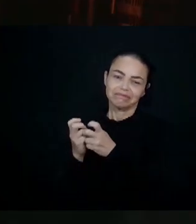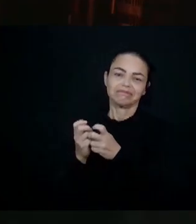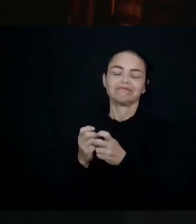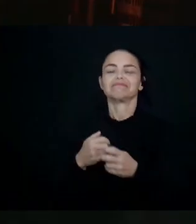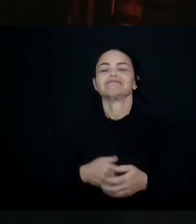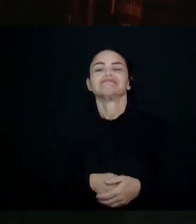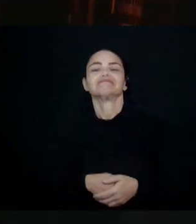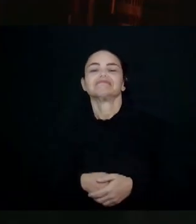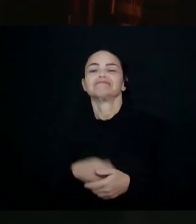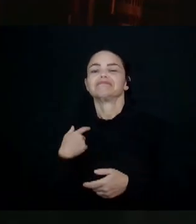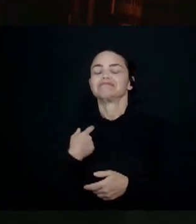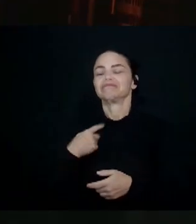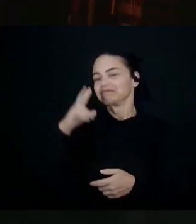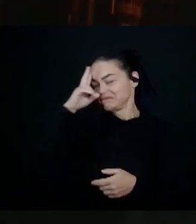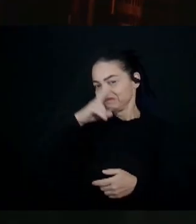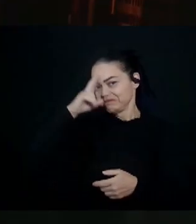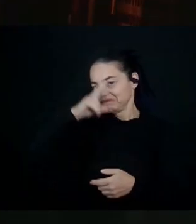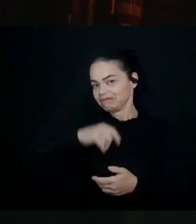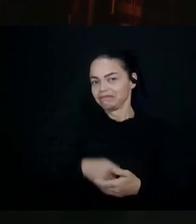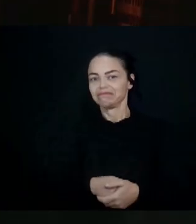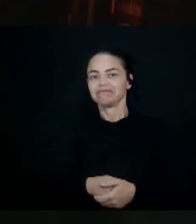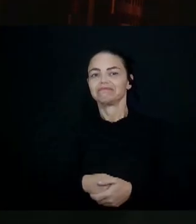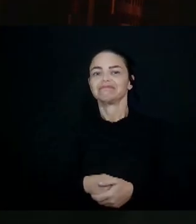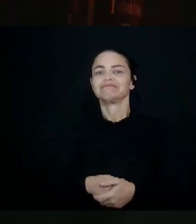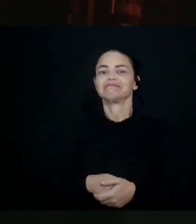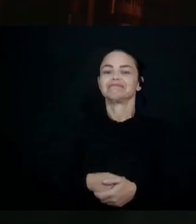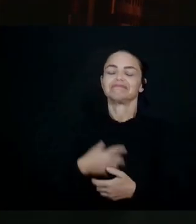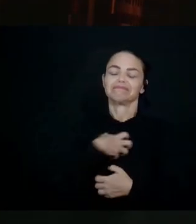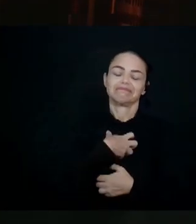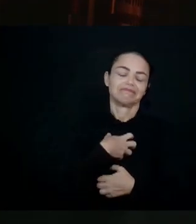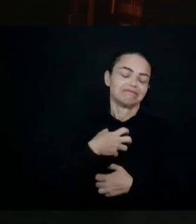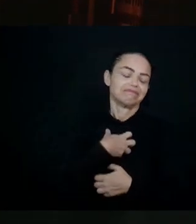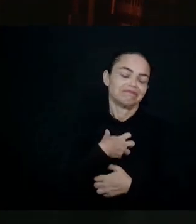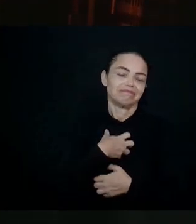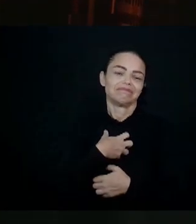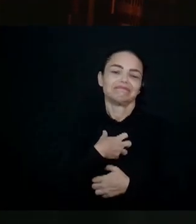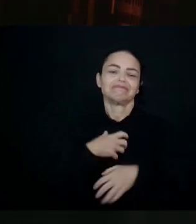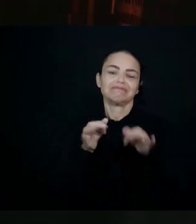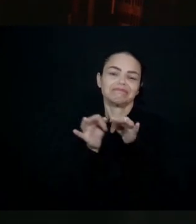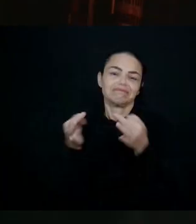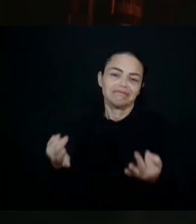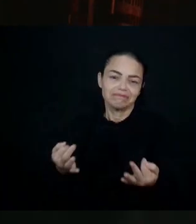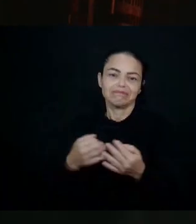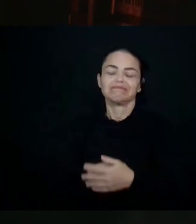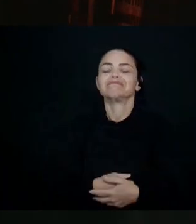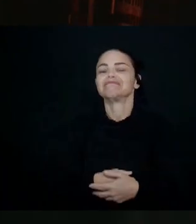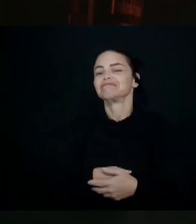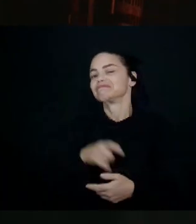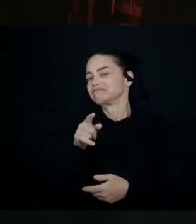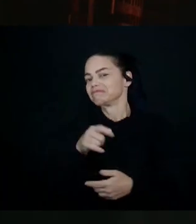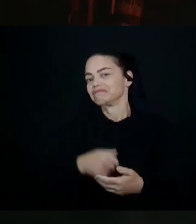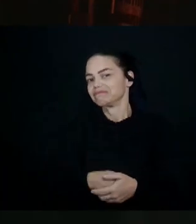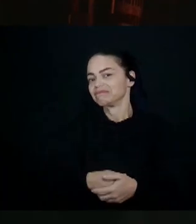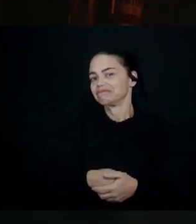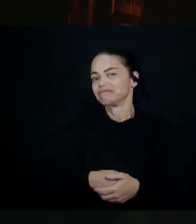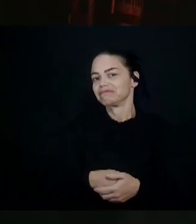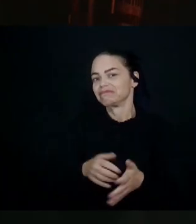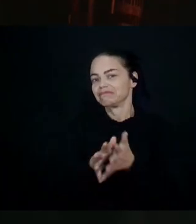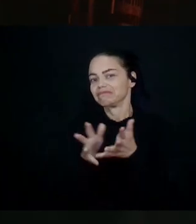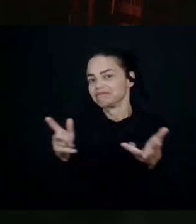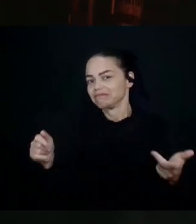é memória, é emoção, é um hábito simples, mas que vai fazer assim algo tão grandioso,